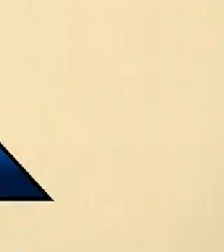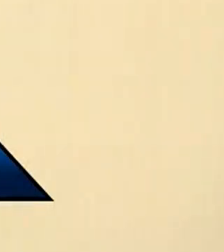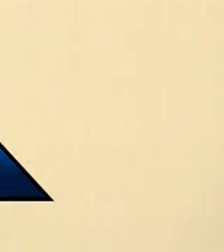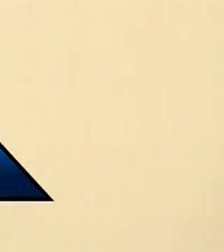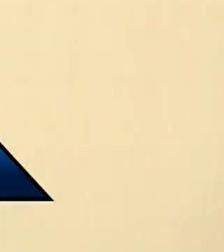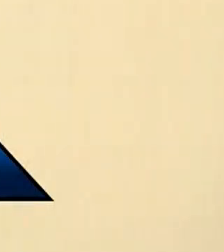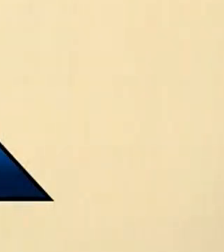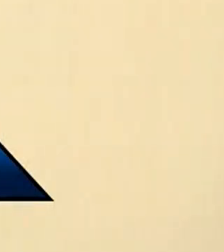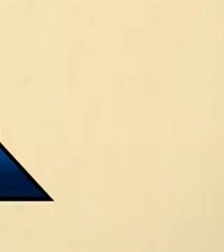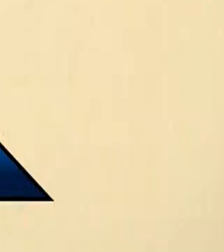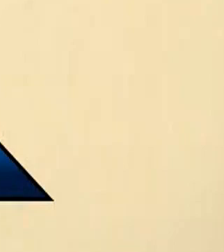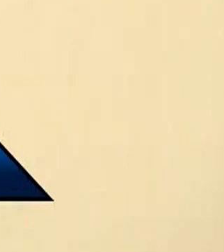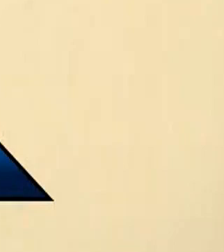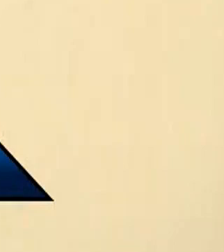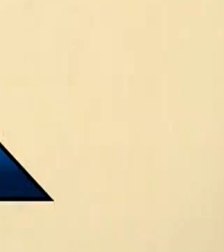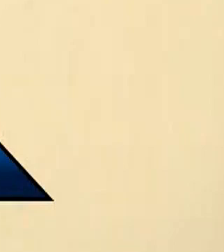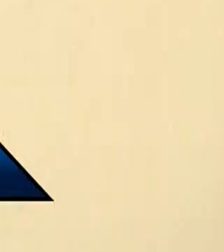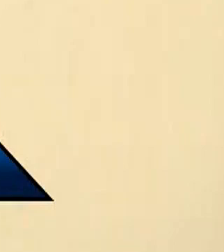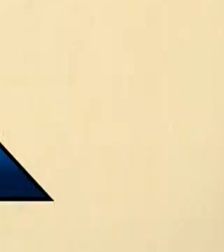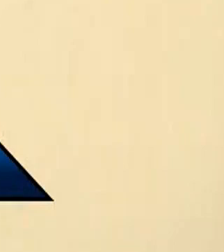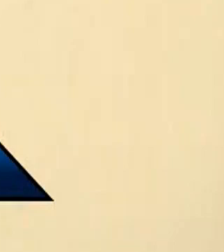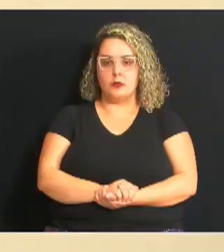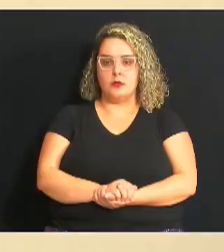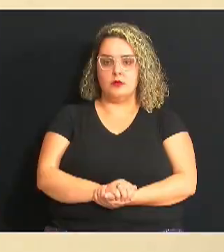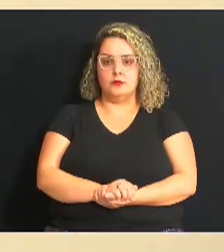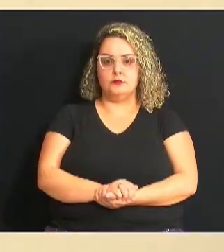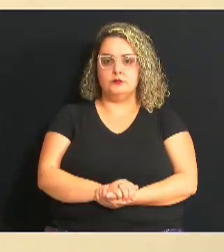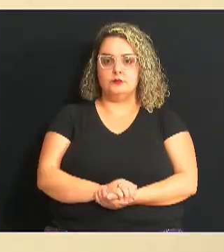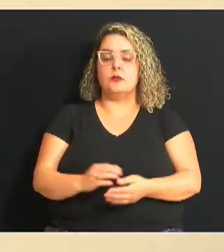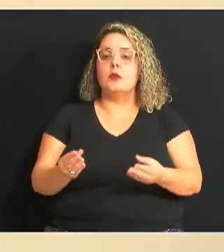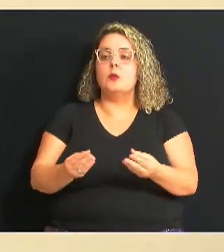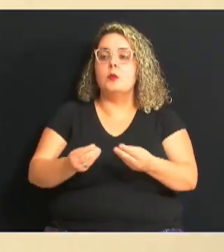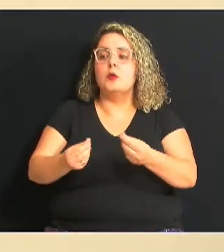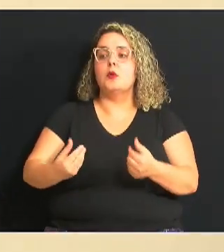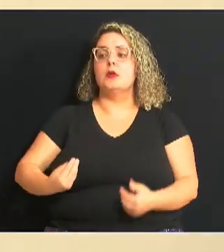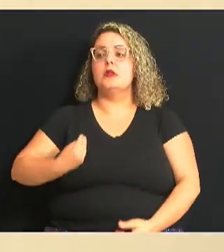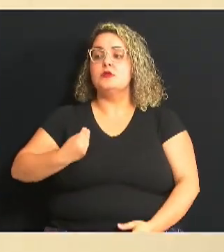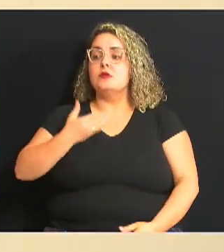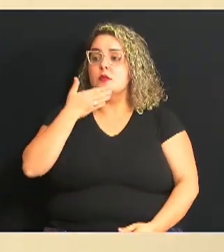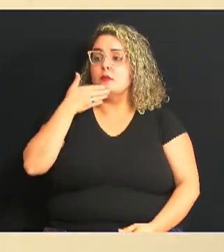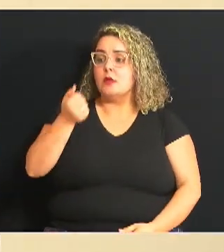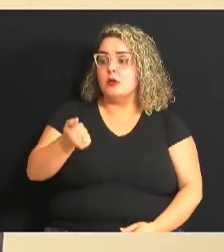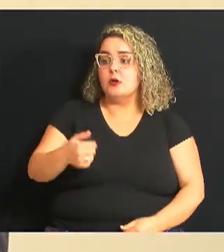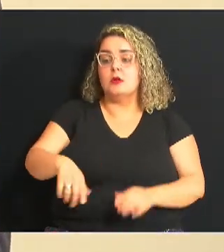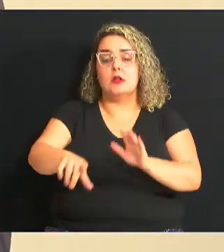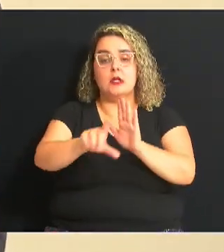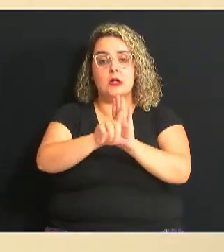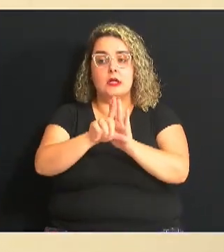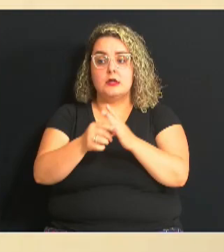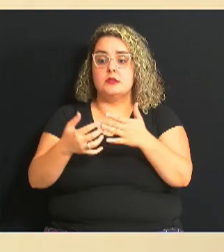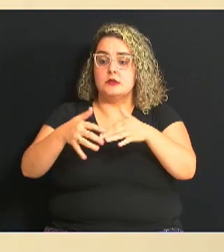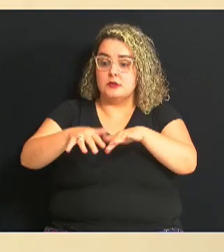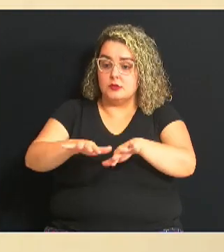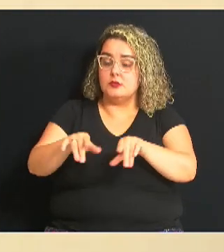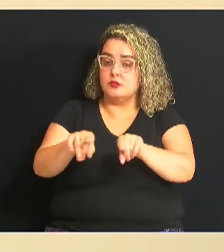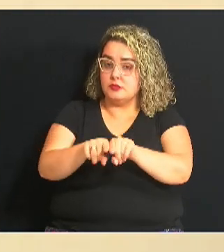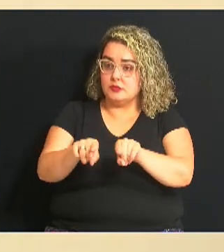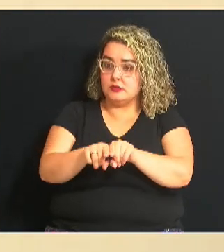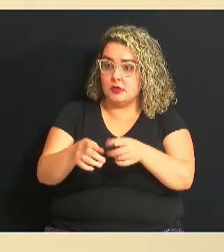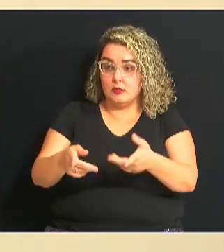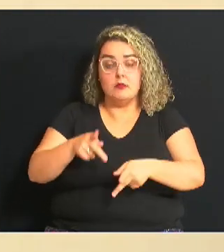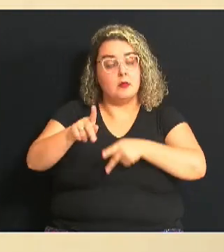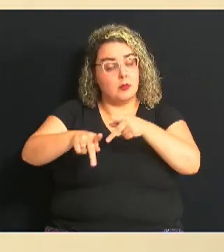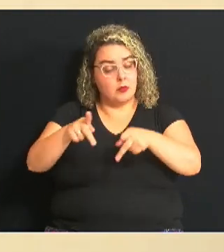sejam importantes, que tragam aí uma qualidade de vida melhor, que sejam leis inclusivas para a